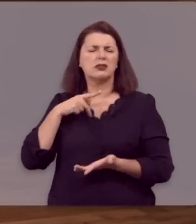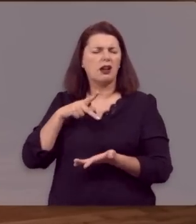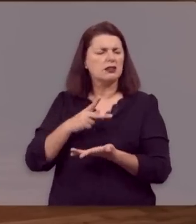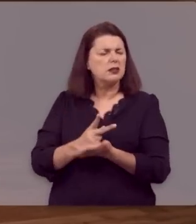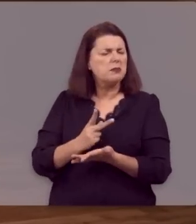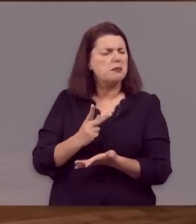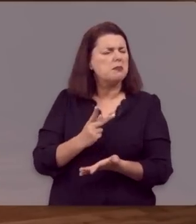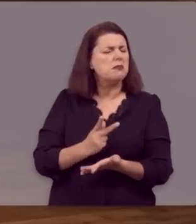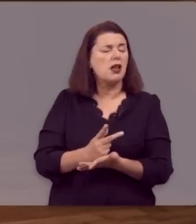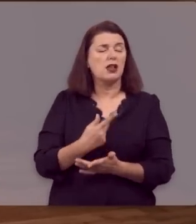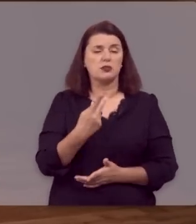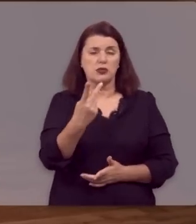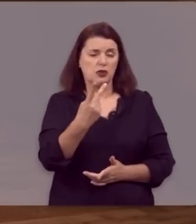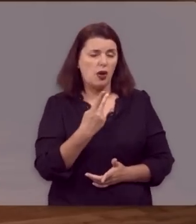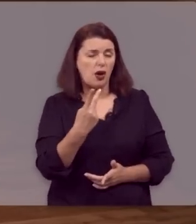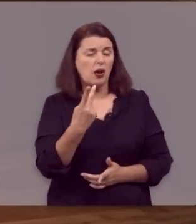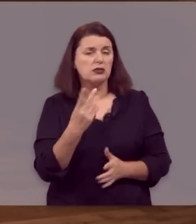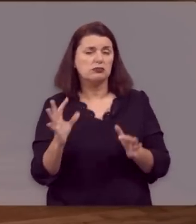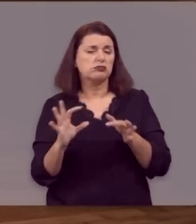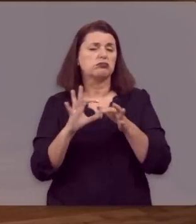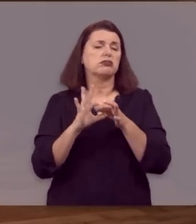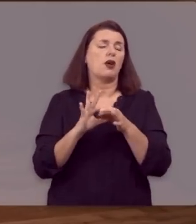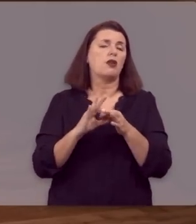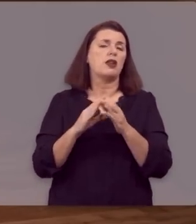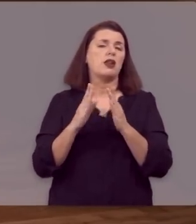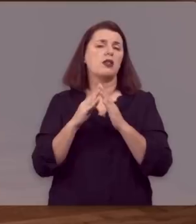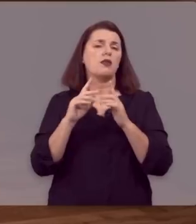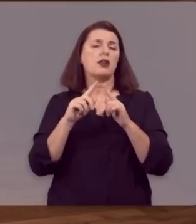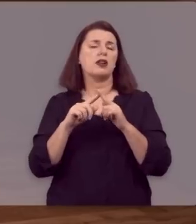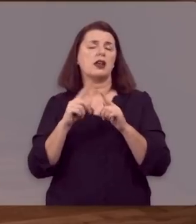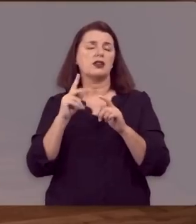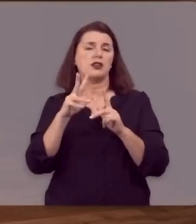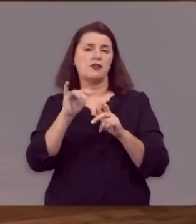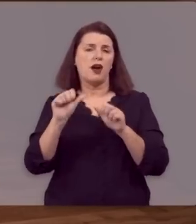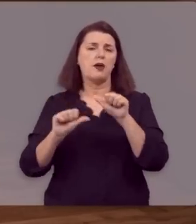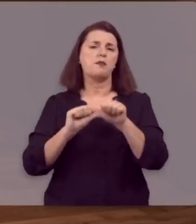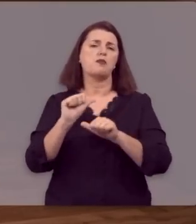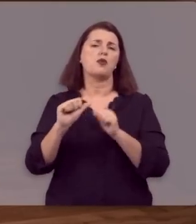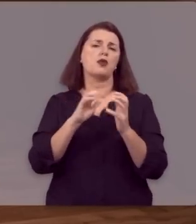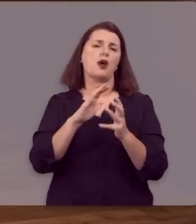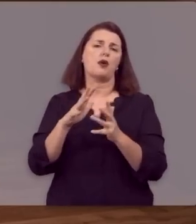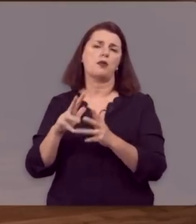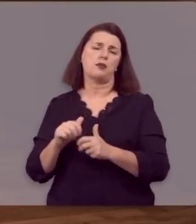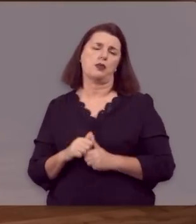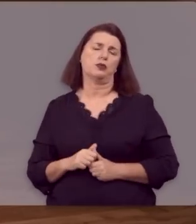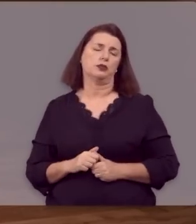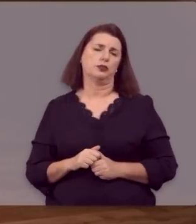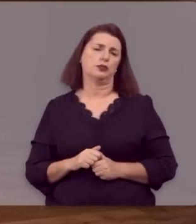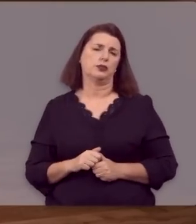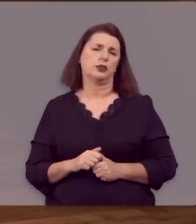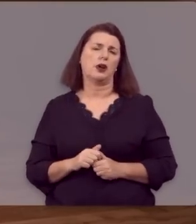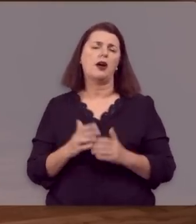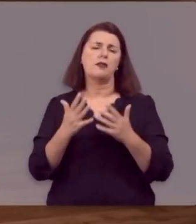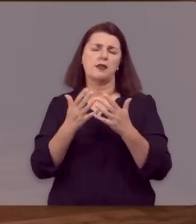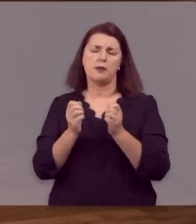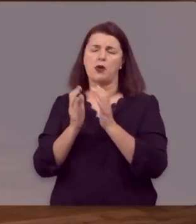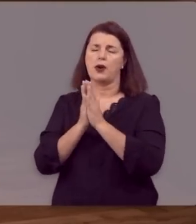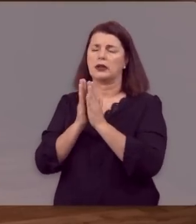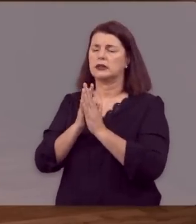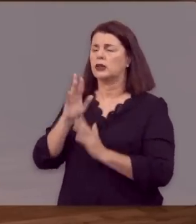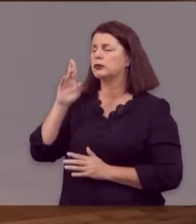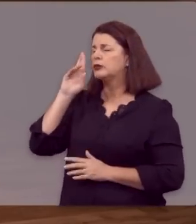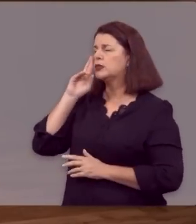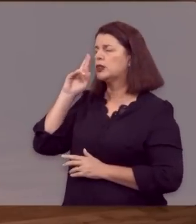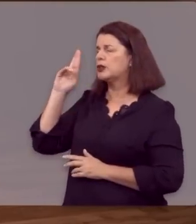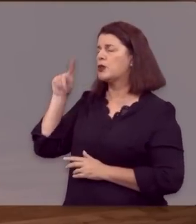desejando ardentemente que você e eu sejamos parte desta igreja que vai impactar o mundo na nossa geração.